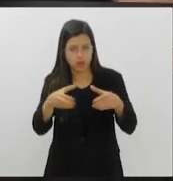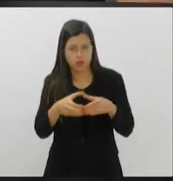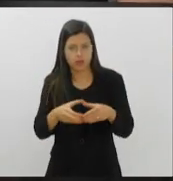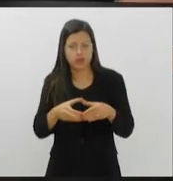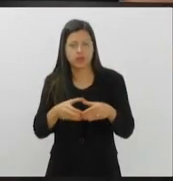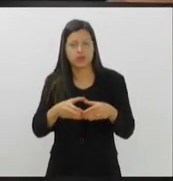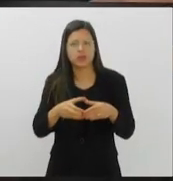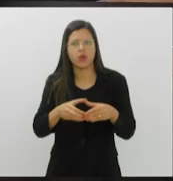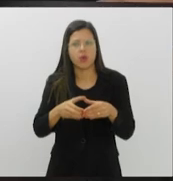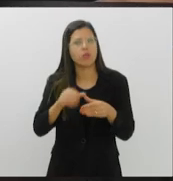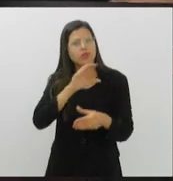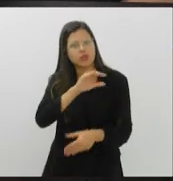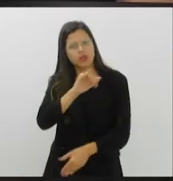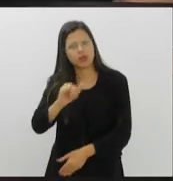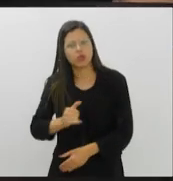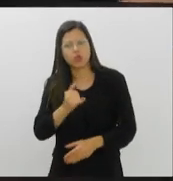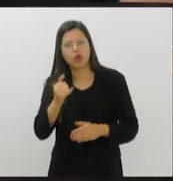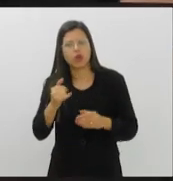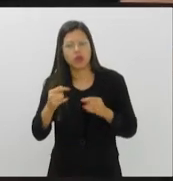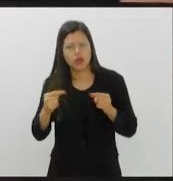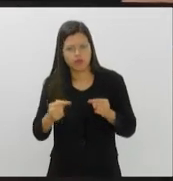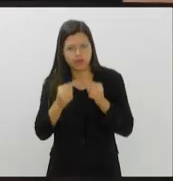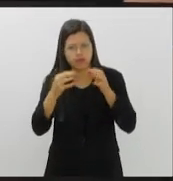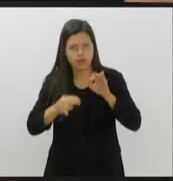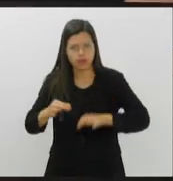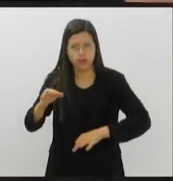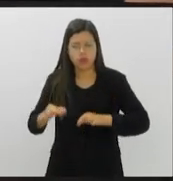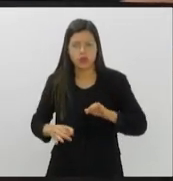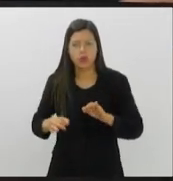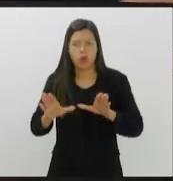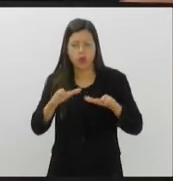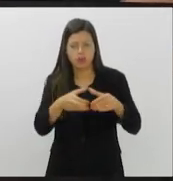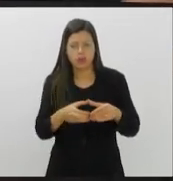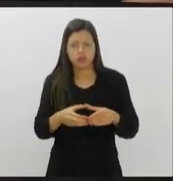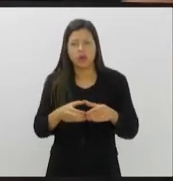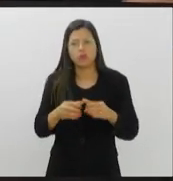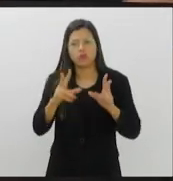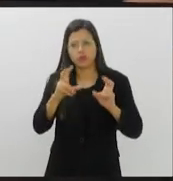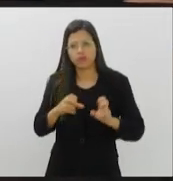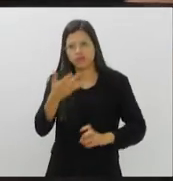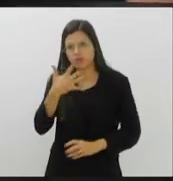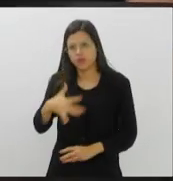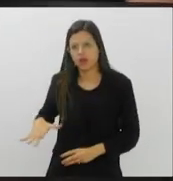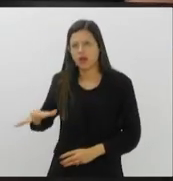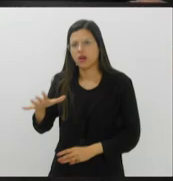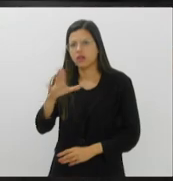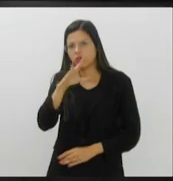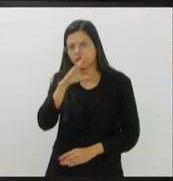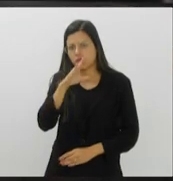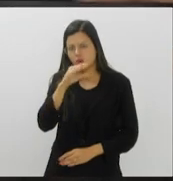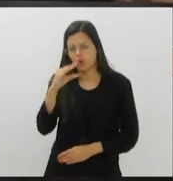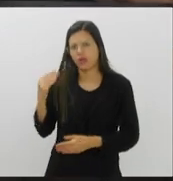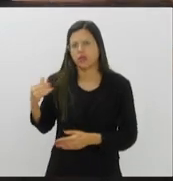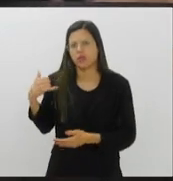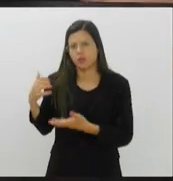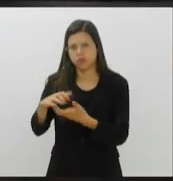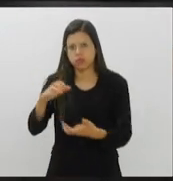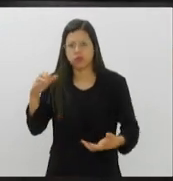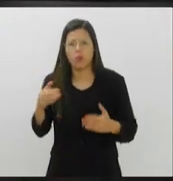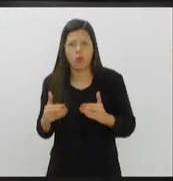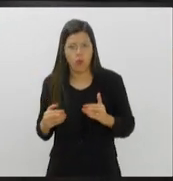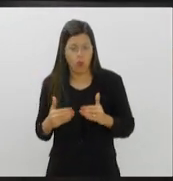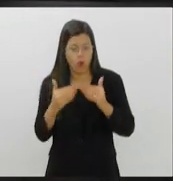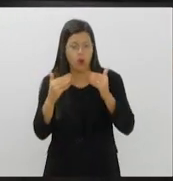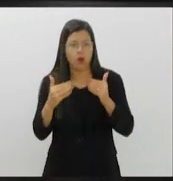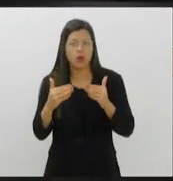Constituição e Justiça pela juridicidade de assuntos da criança, do adolescente e do idoso favorável. Novos pareceres à emenda